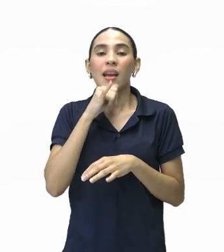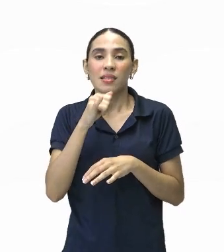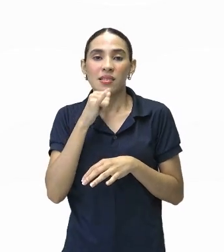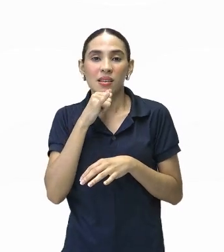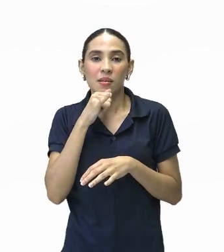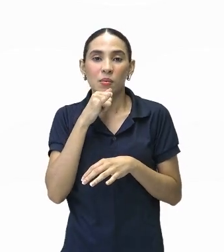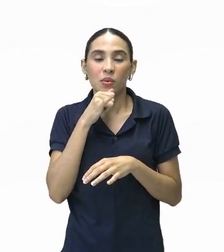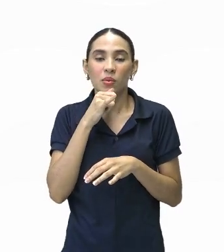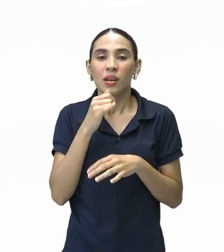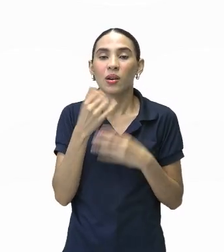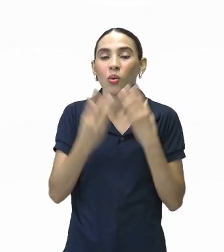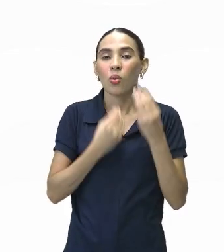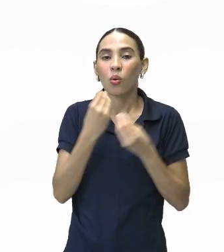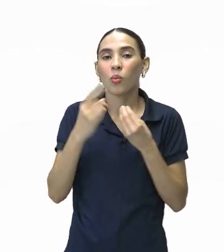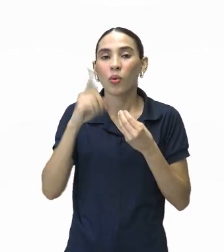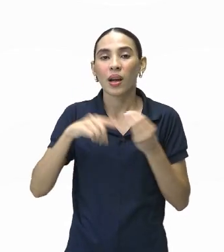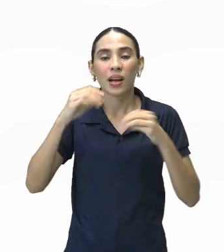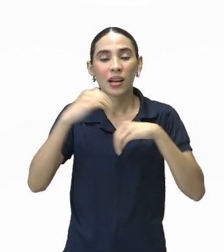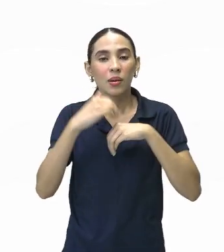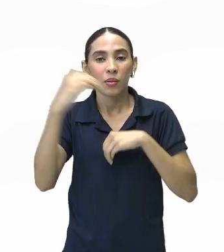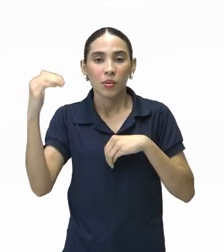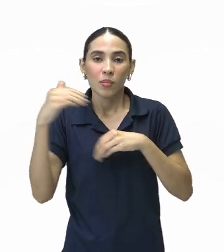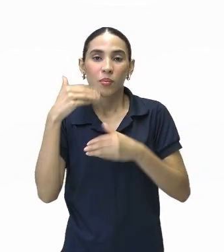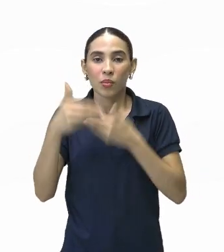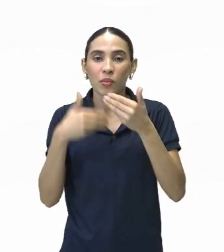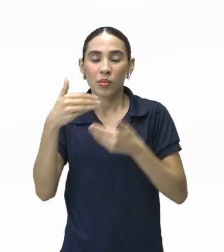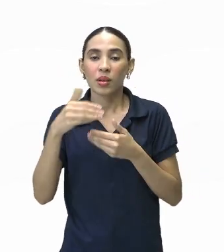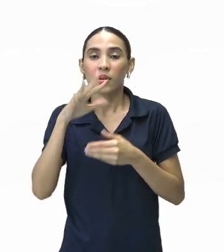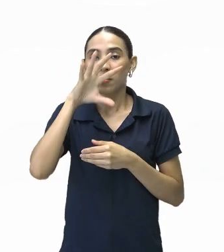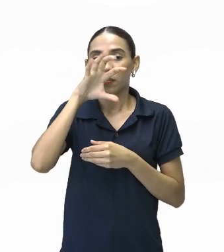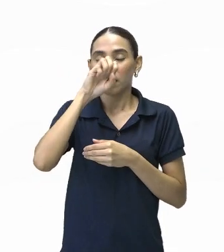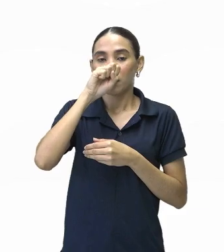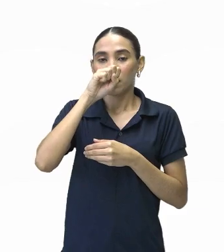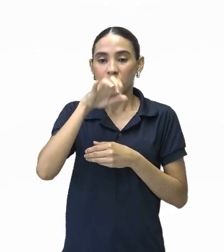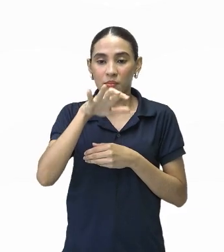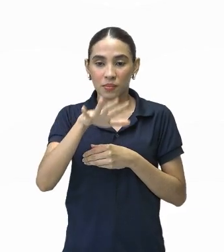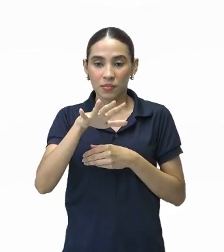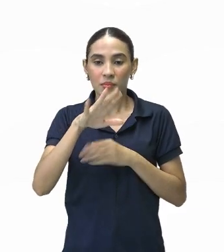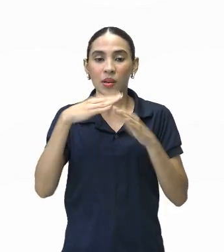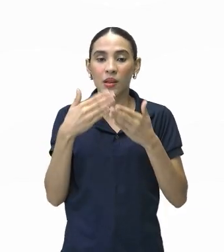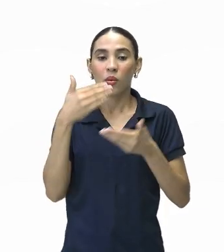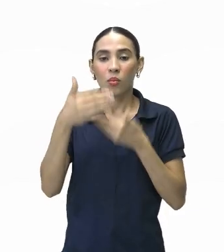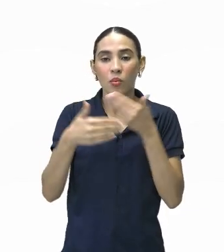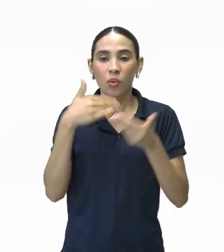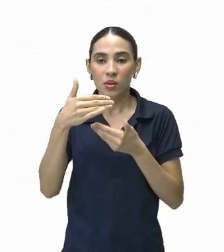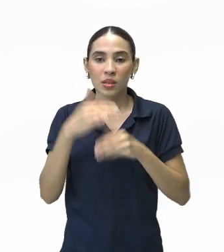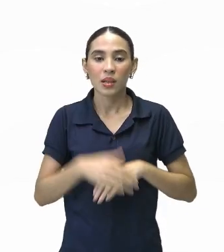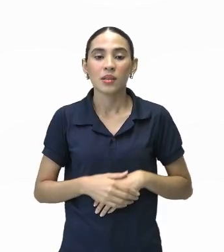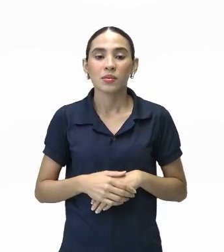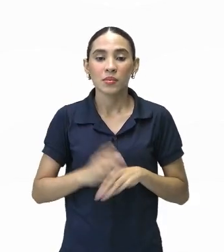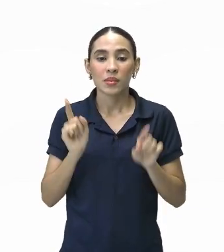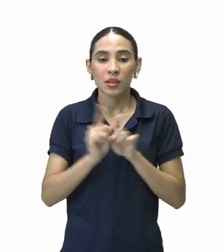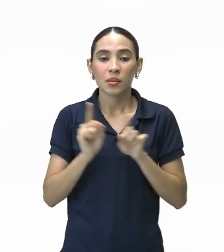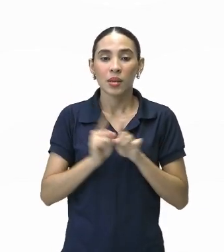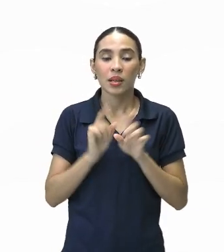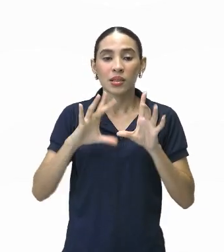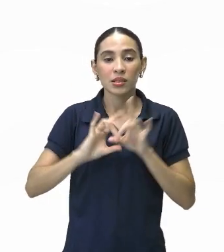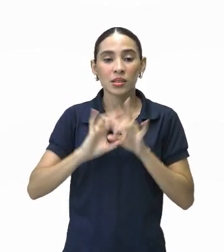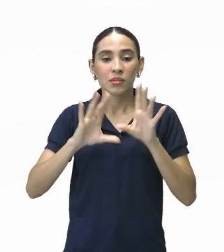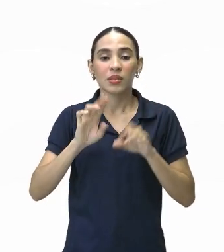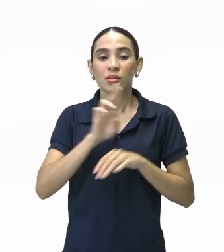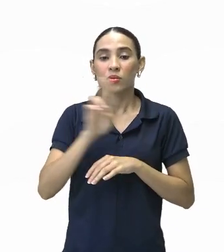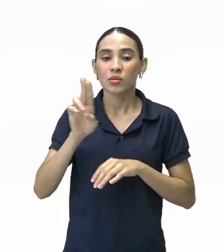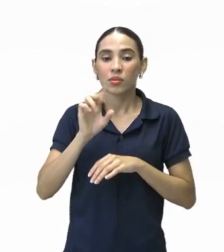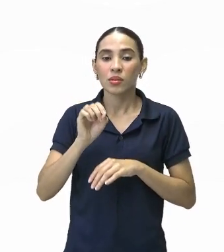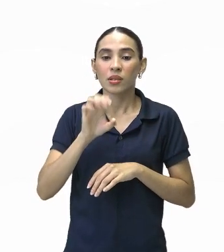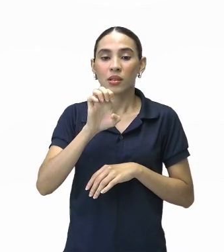aí de como é eliminado através do processo da respiração. Esse processo de eliminação se